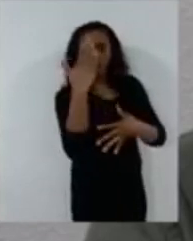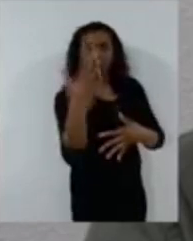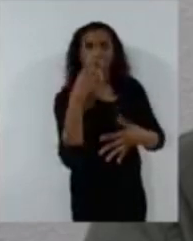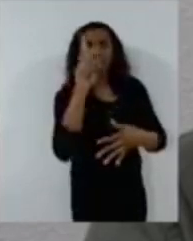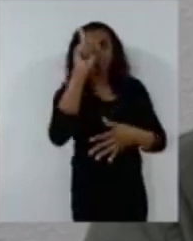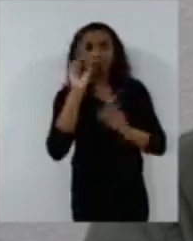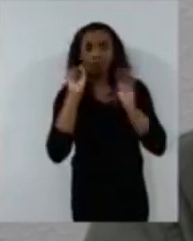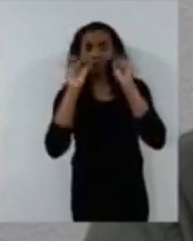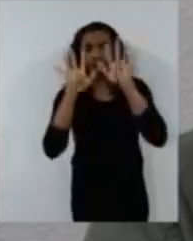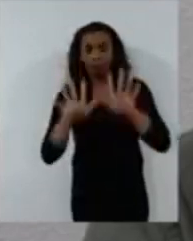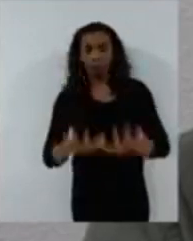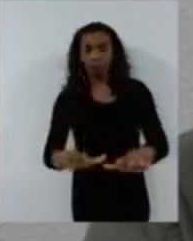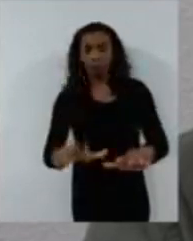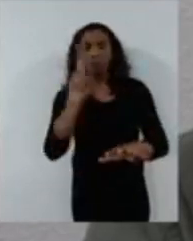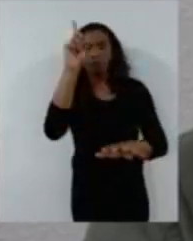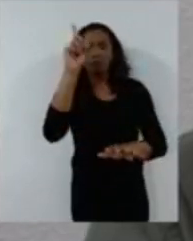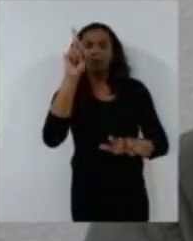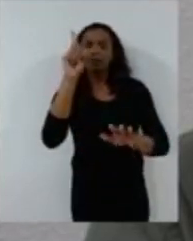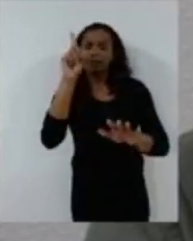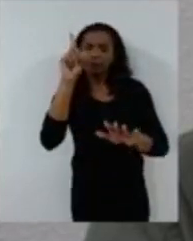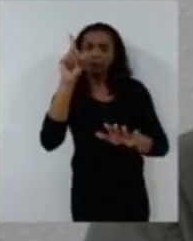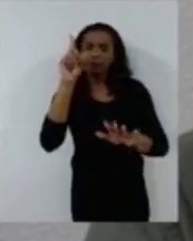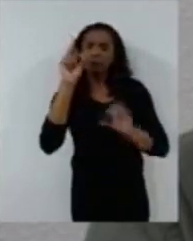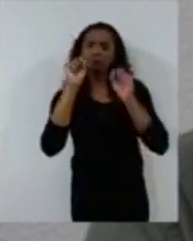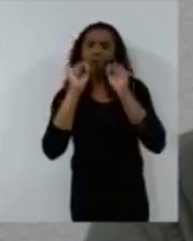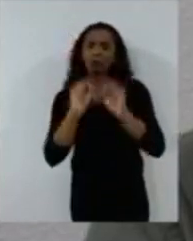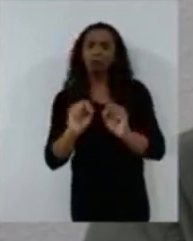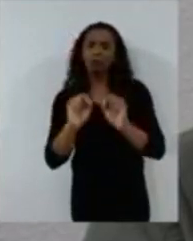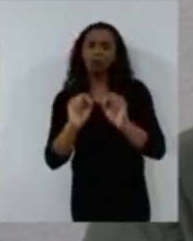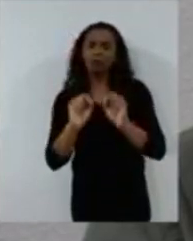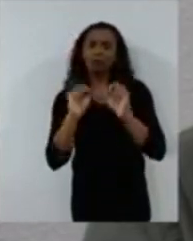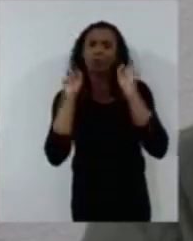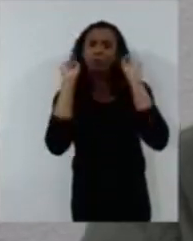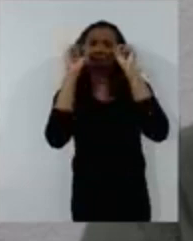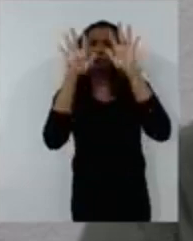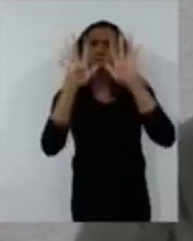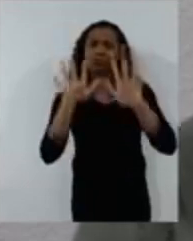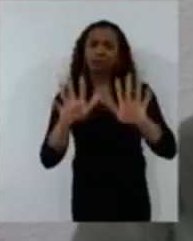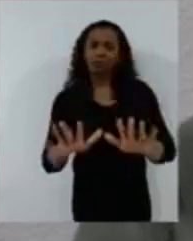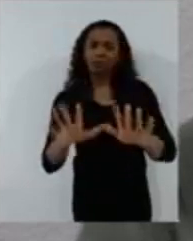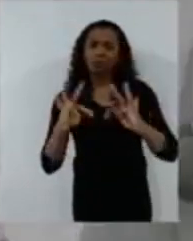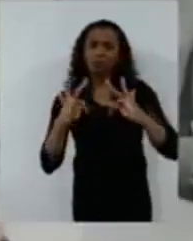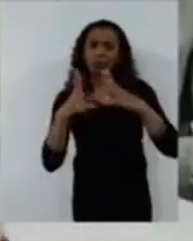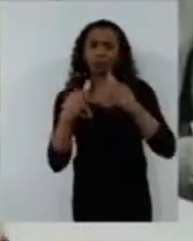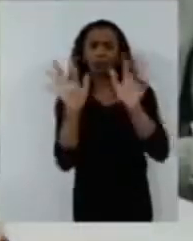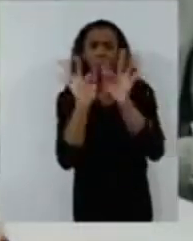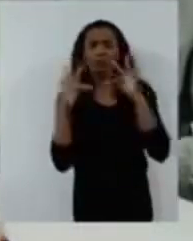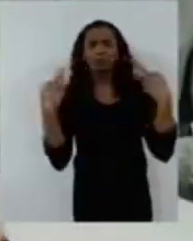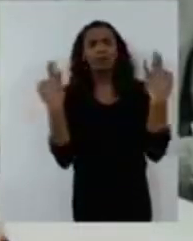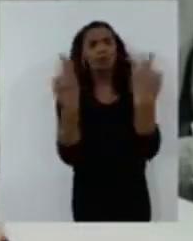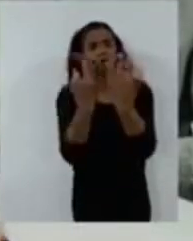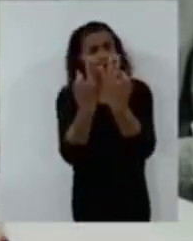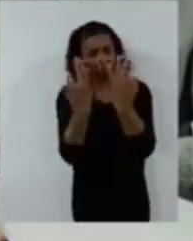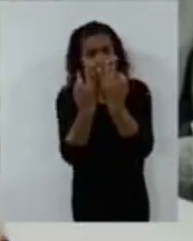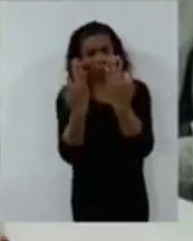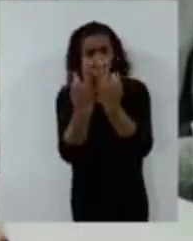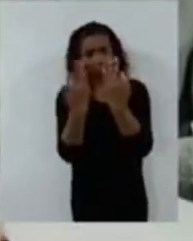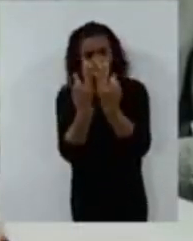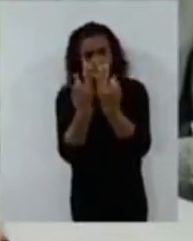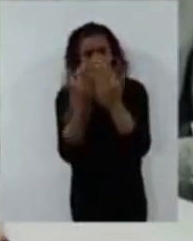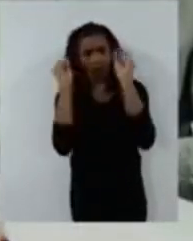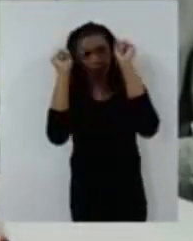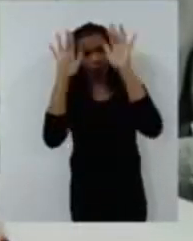abençoe, que Deus possa cobrir você e toda a sua família com muitas bênçãos e com muitas